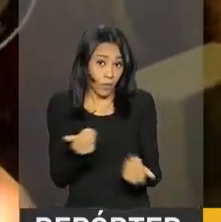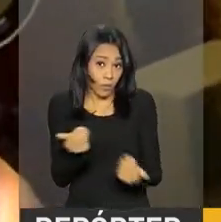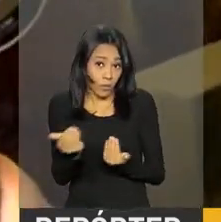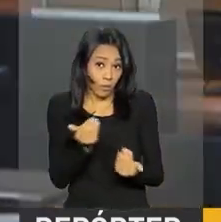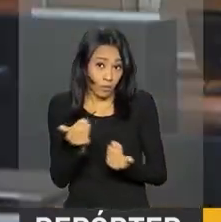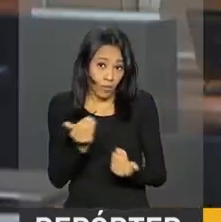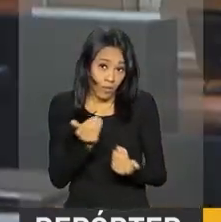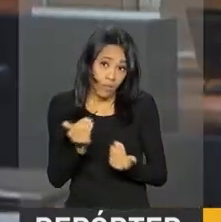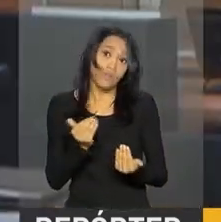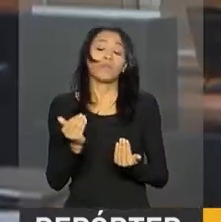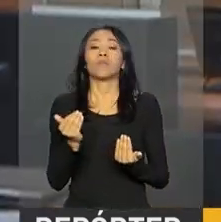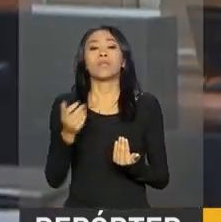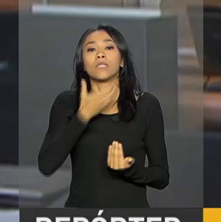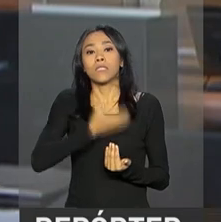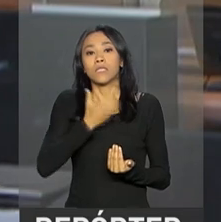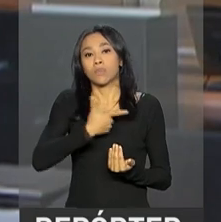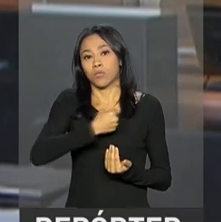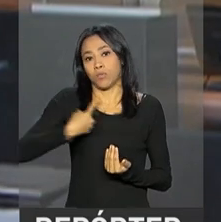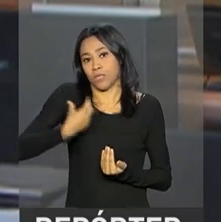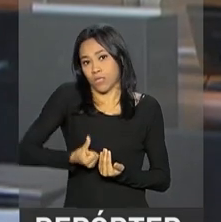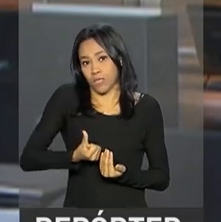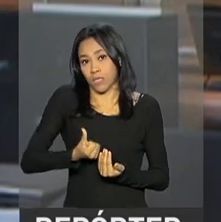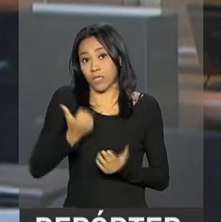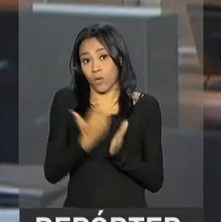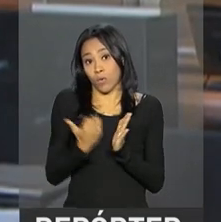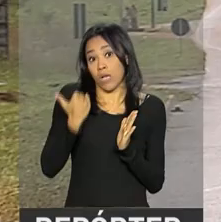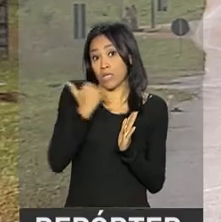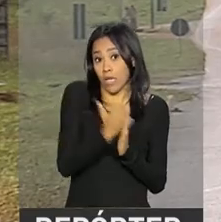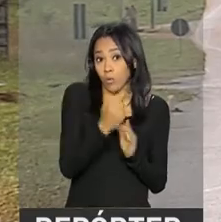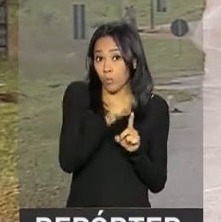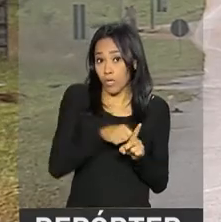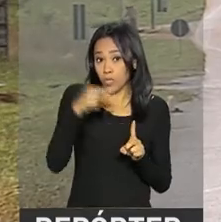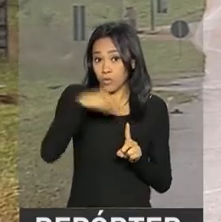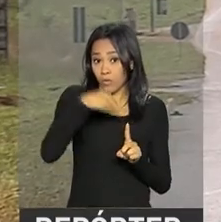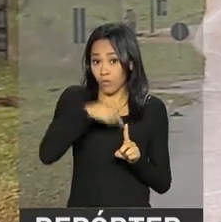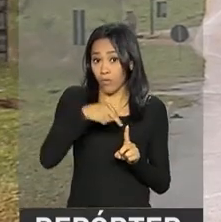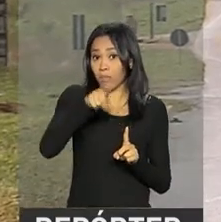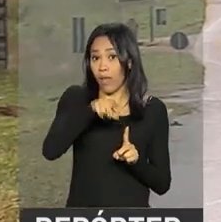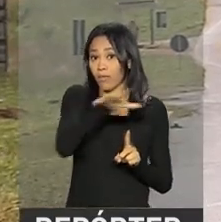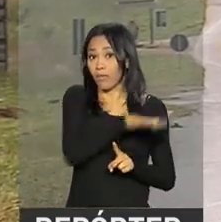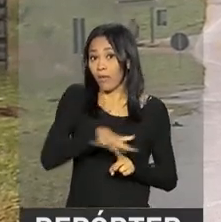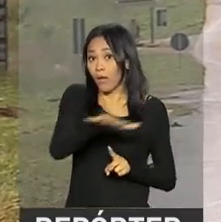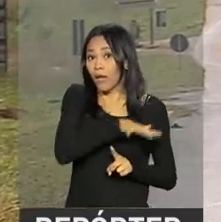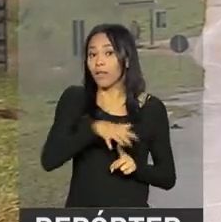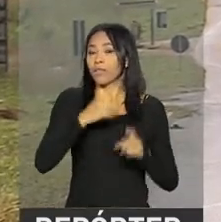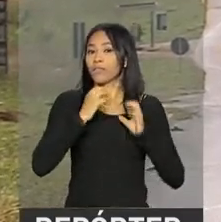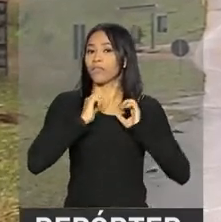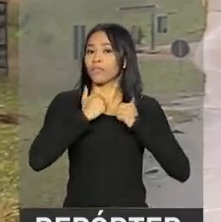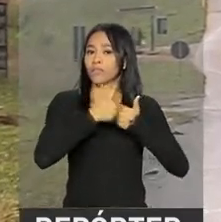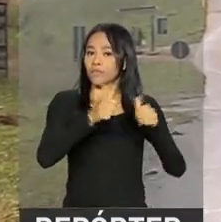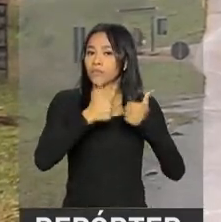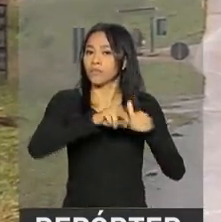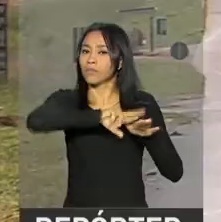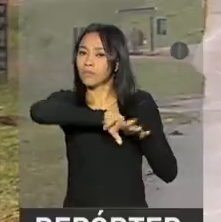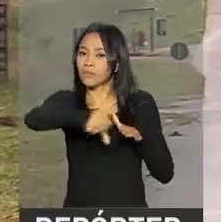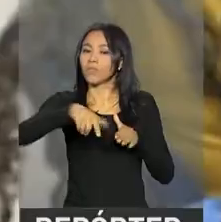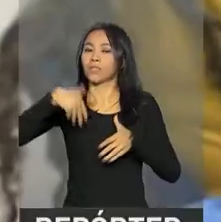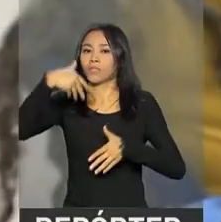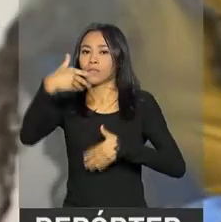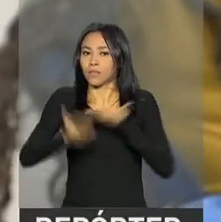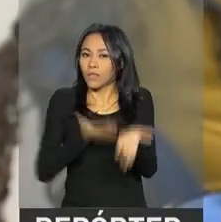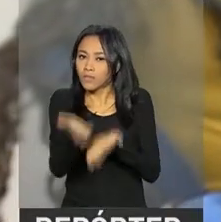de 2016. As altas em relação a novembro foram observadas nos setores de transporte, serviços profissionais